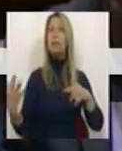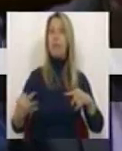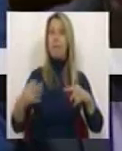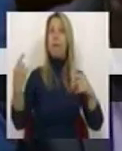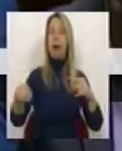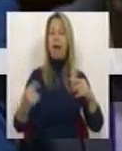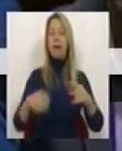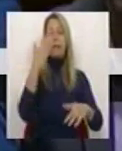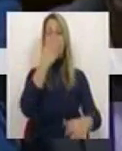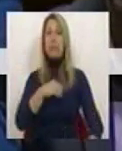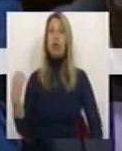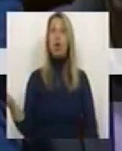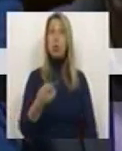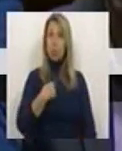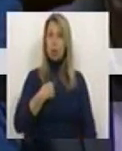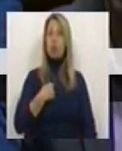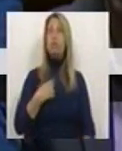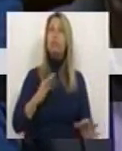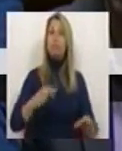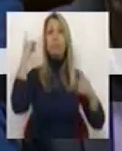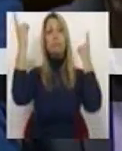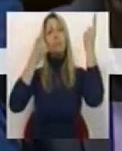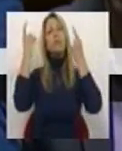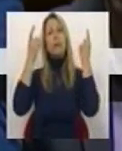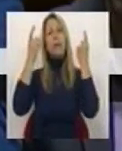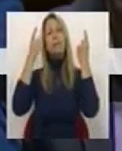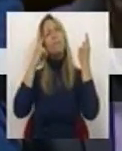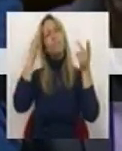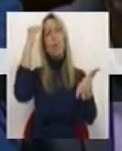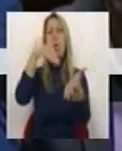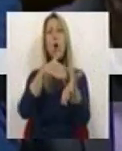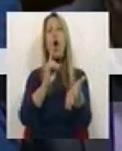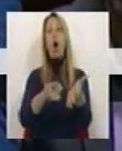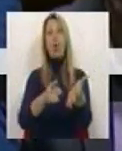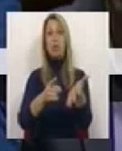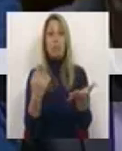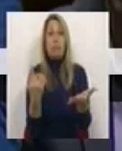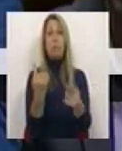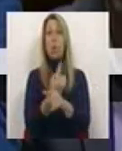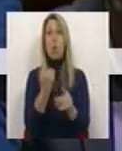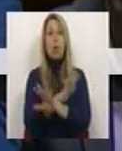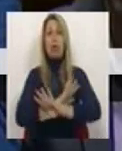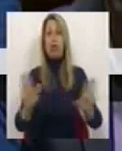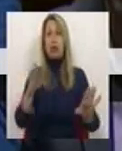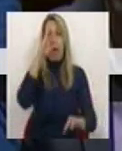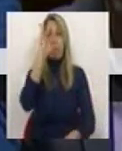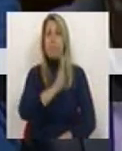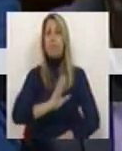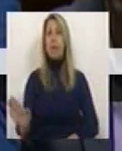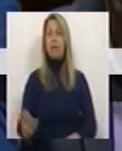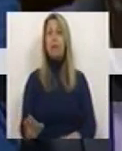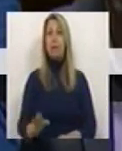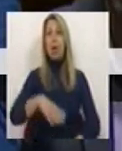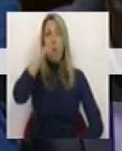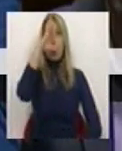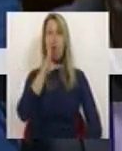pensarmos todos, chegamos à conclusão daquilo que já sabíamos, que o Governo encontra à